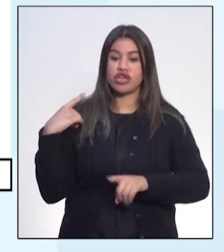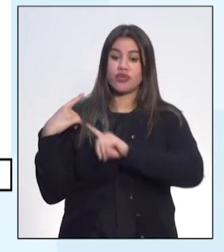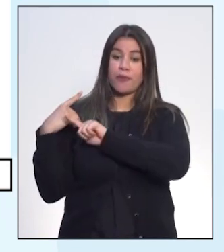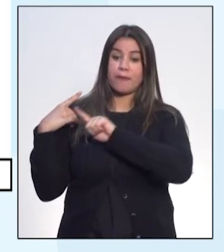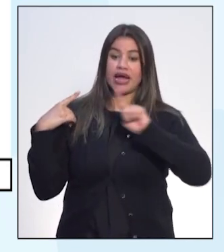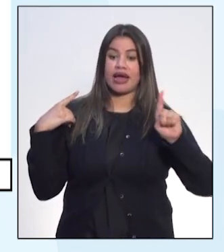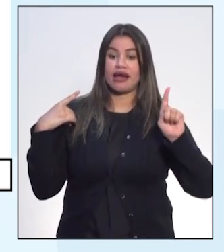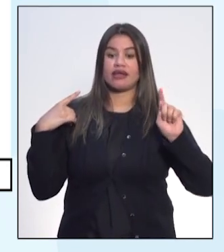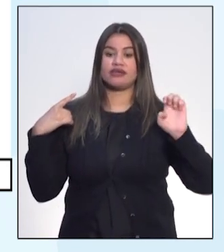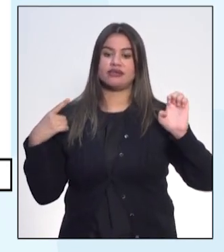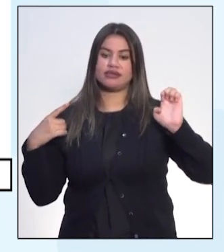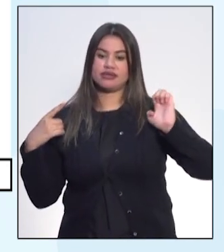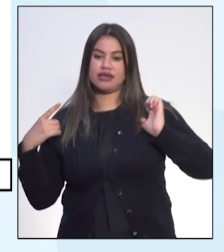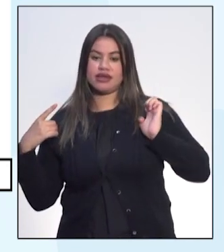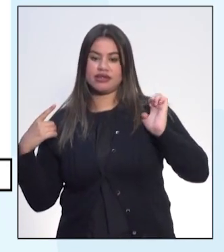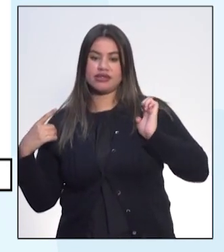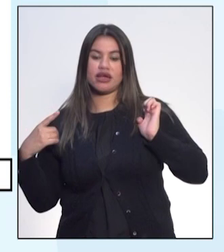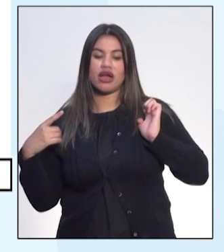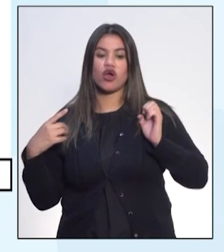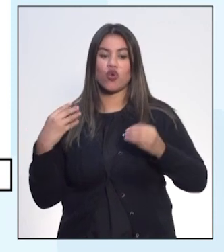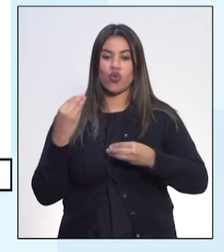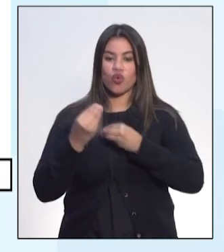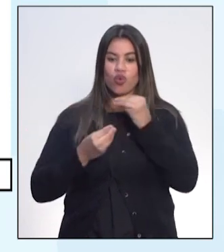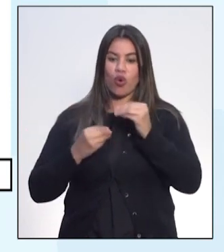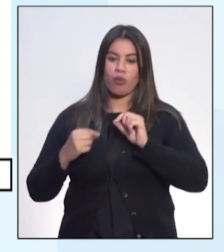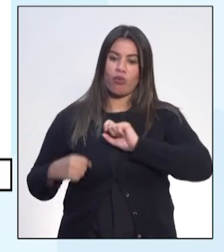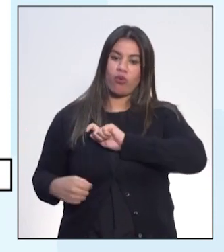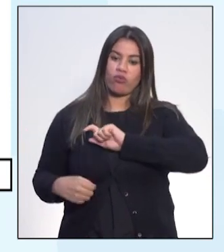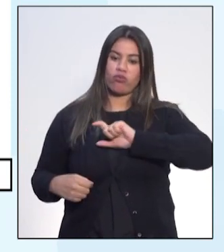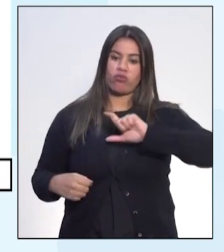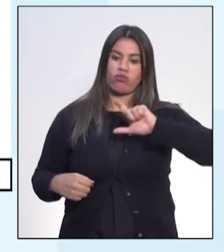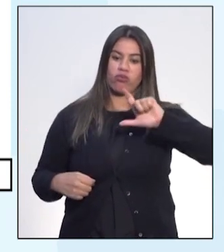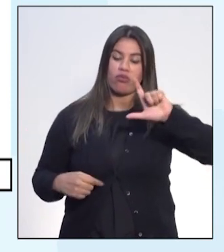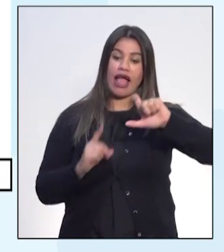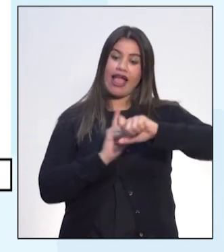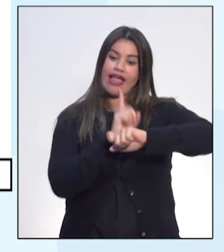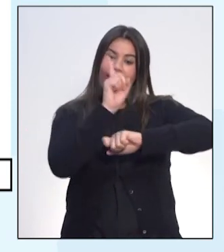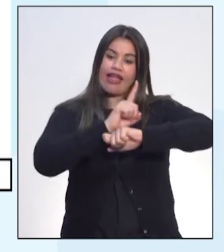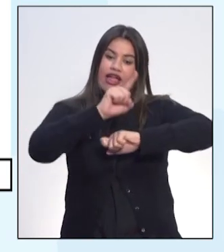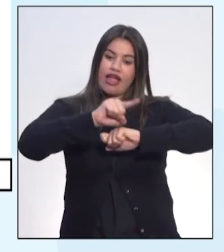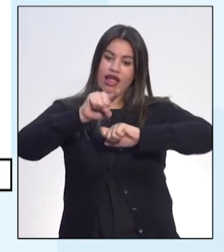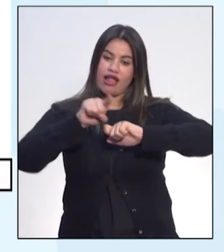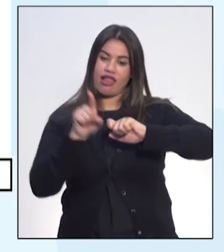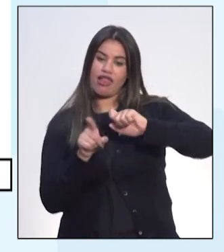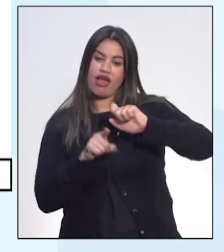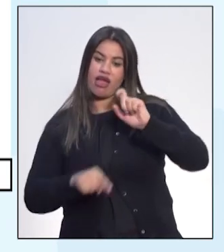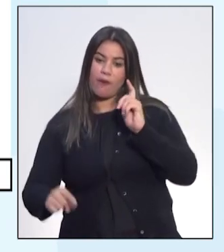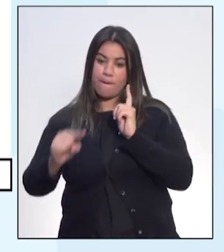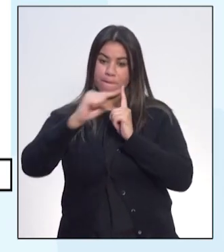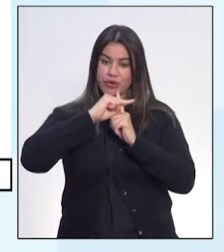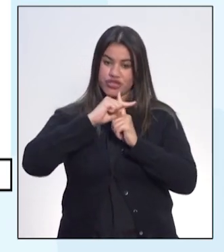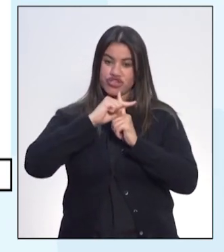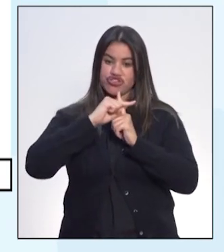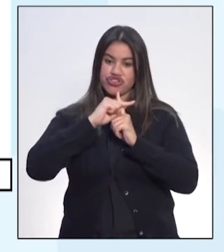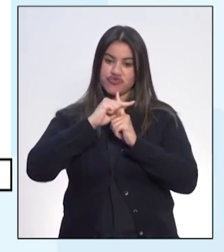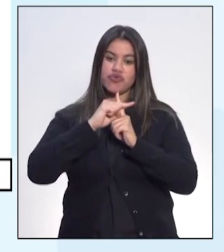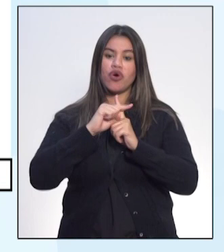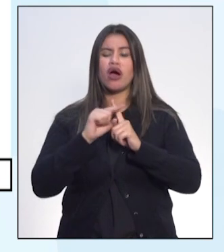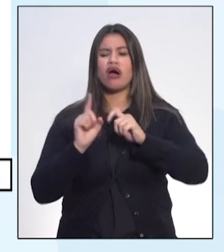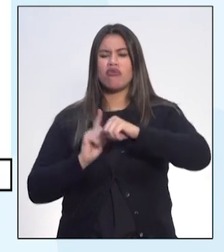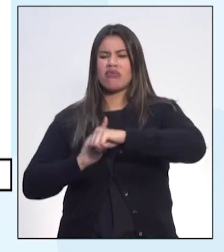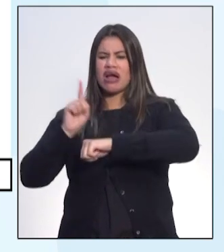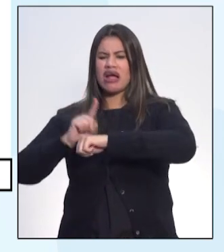esquerda, ele está em estado crescente de eletropositividade. O que vem a ser